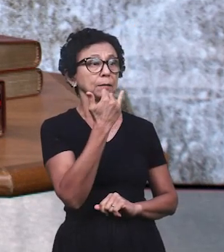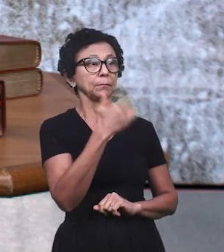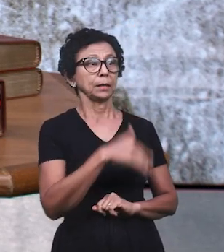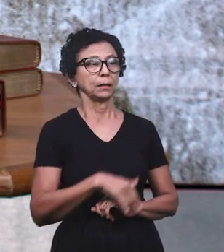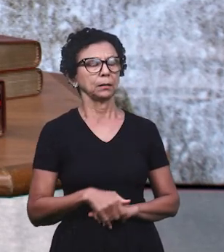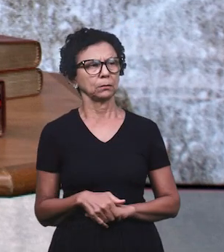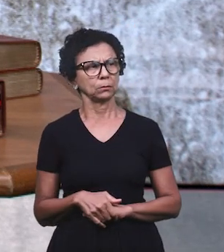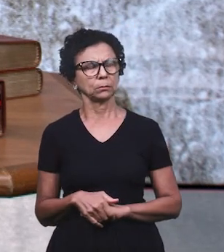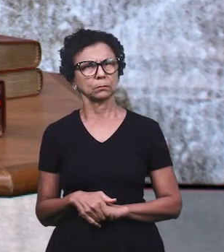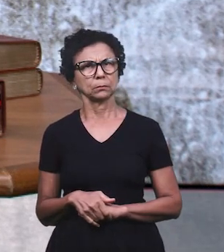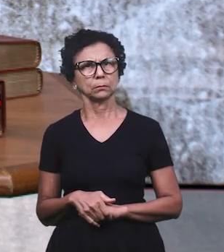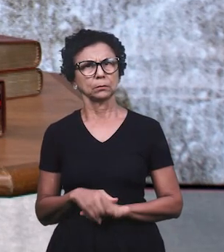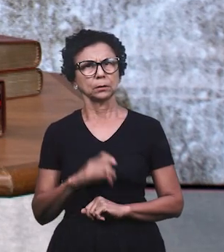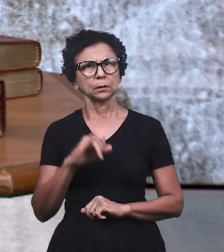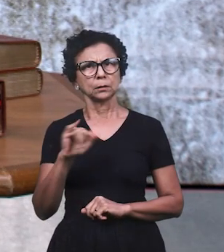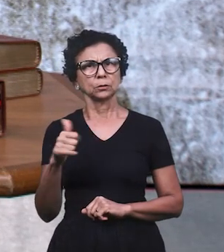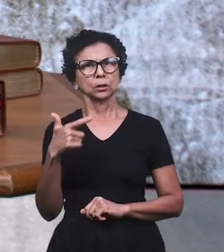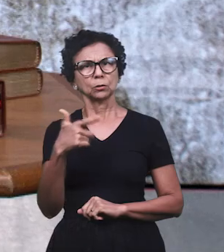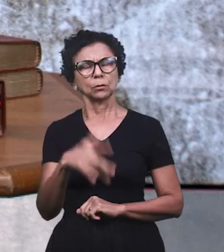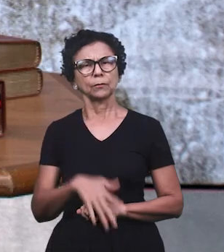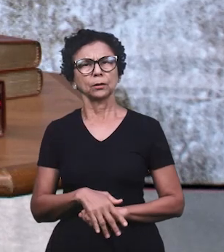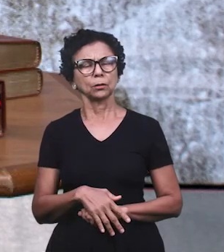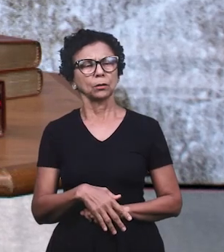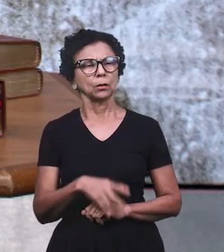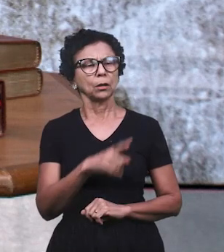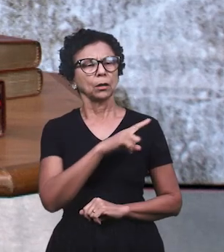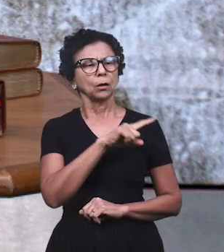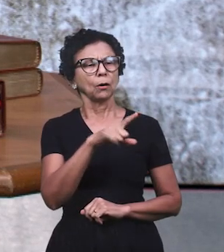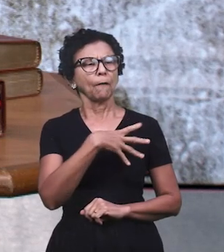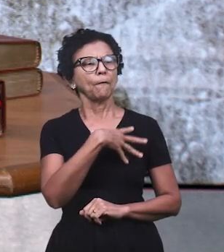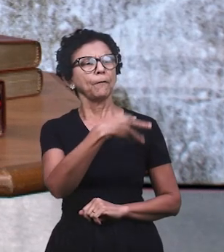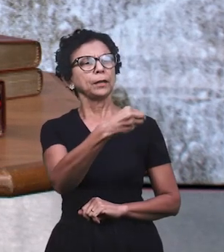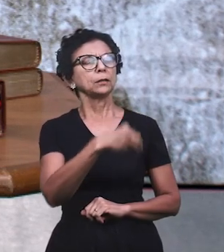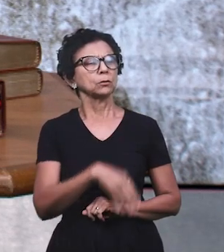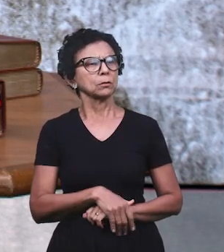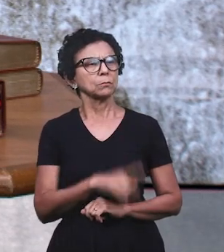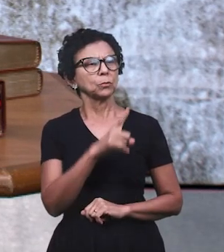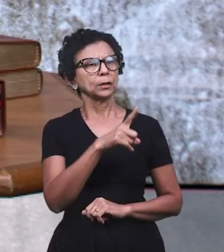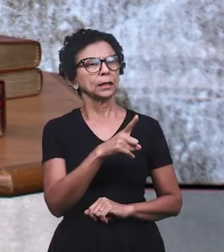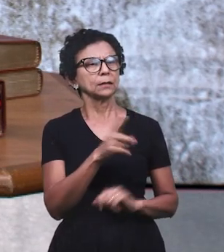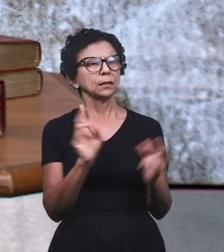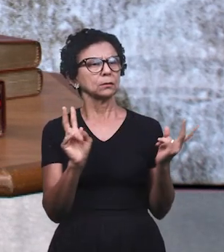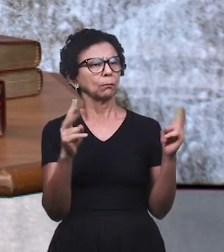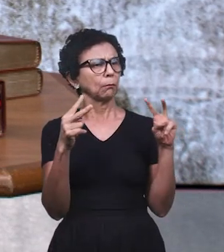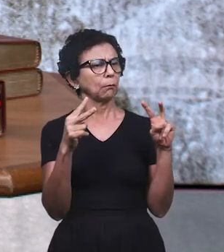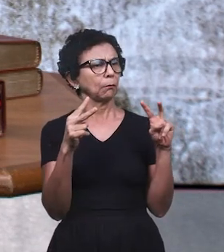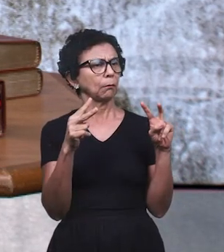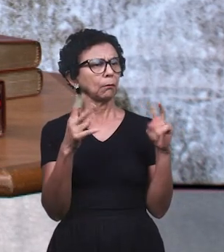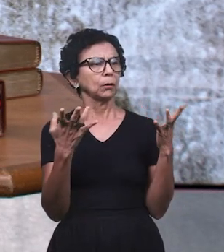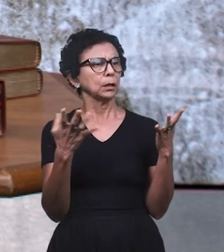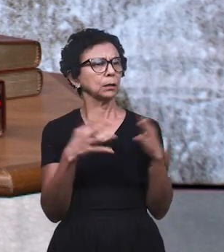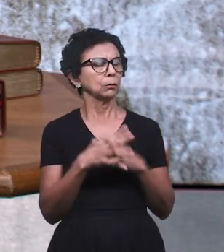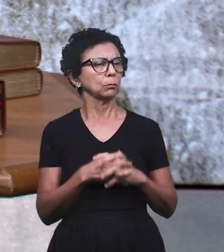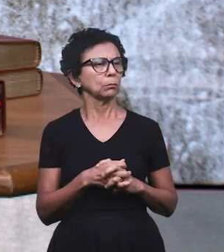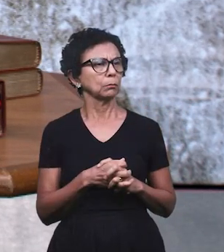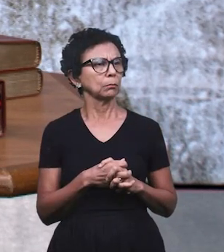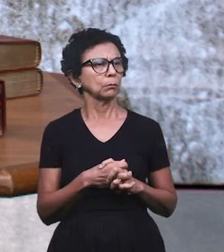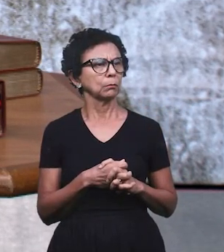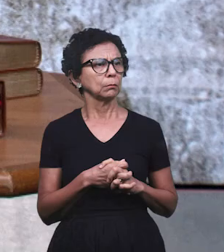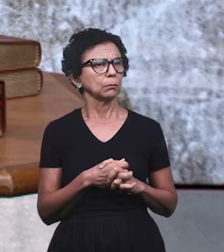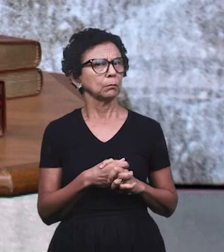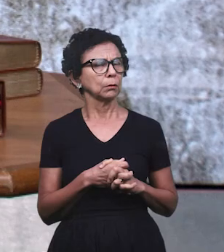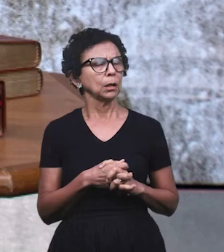que estáis olhando uns para os outros? Disse mais: Eis que tenho ouvido que